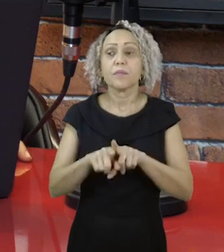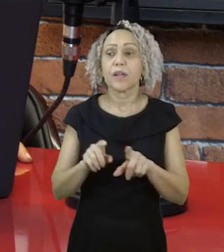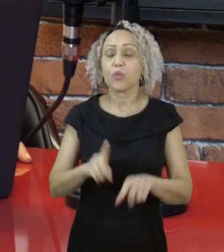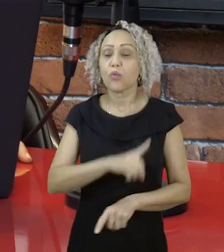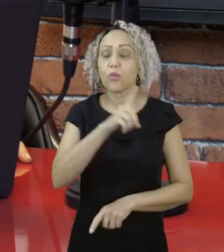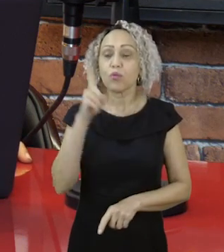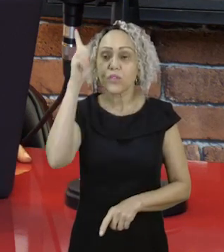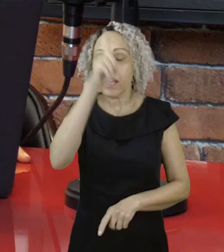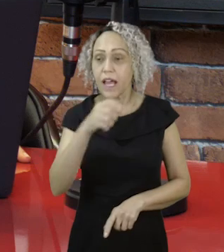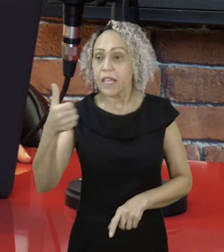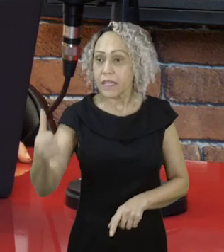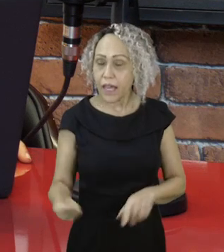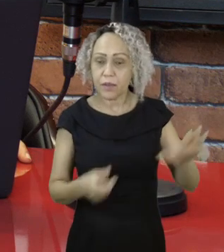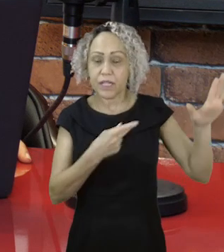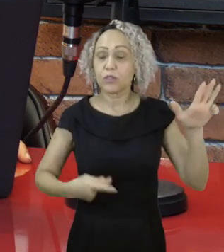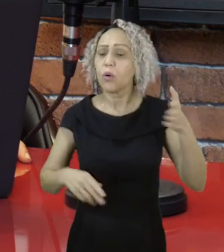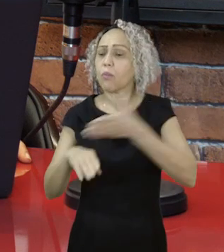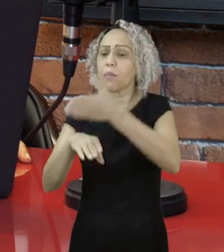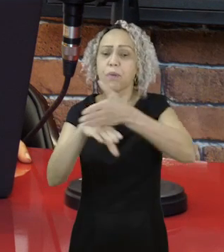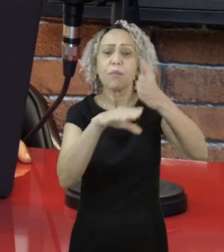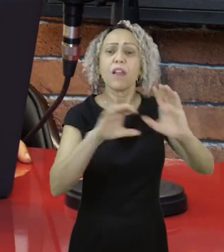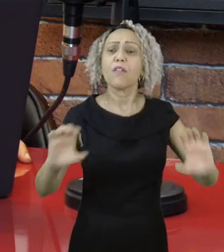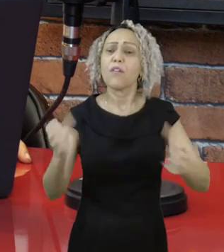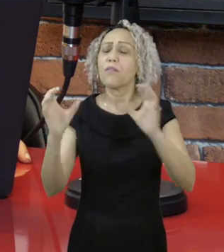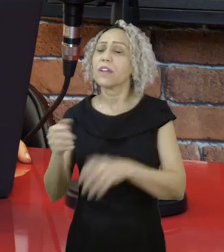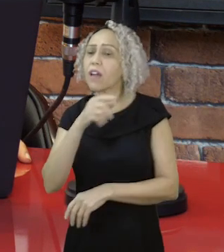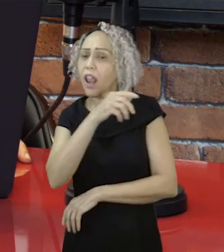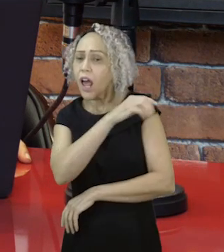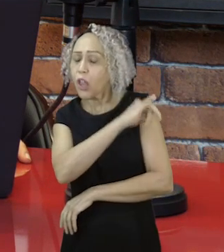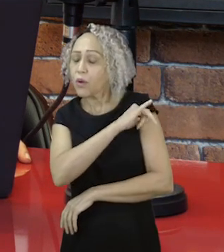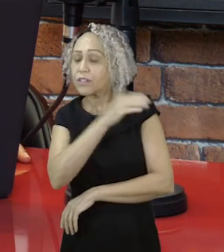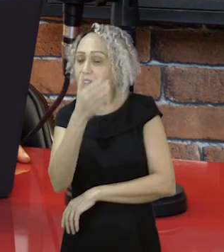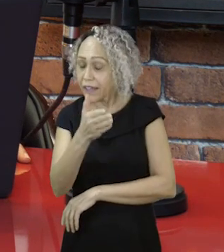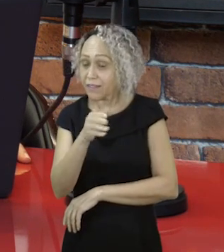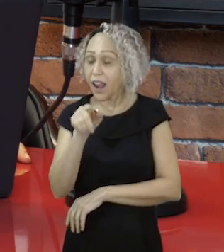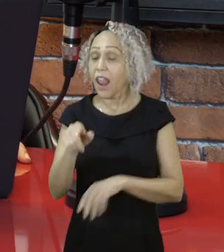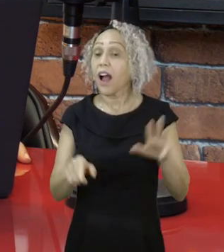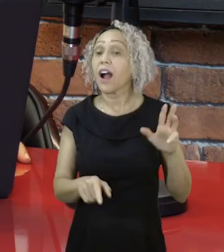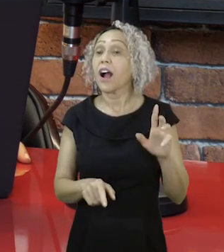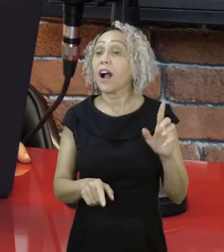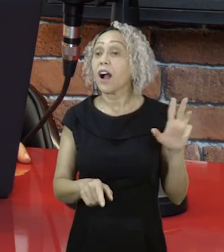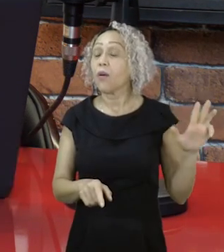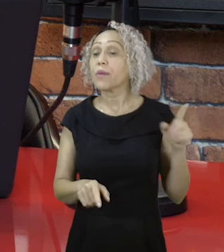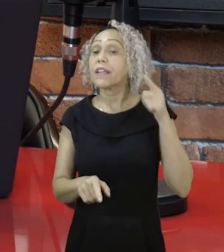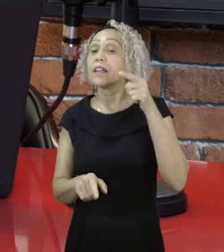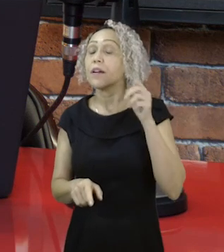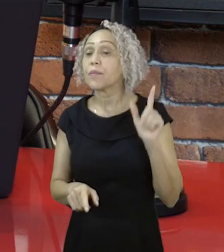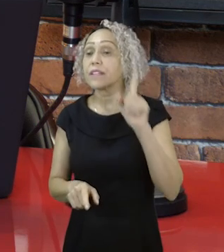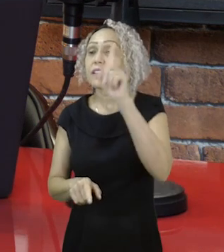E ainda no dia 6, o presidente Lula participou de vários eventos no Rio de Janeiro. Na Baixada Fluminense, o presidente